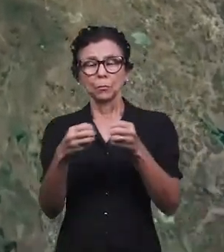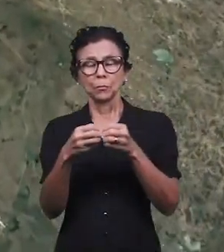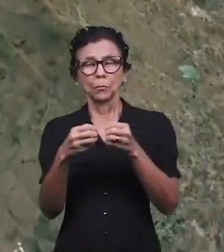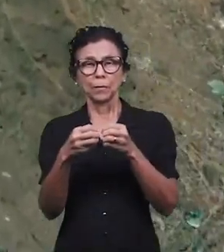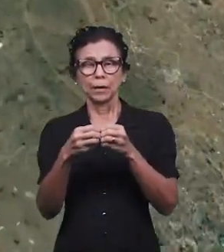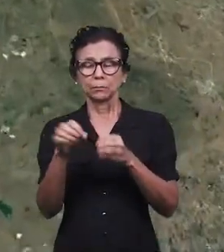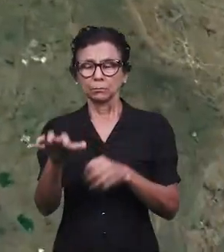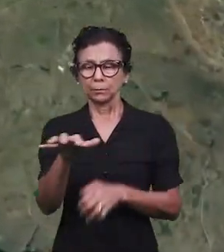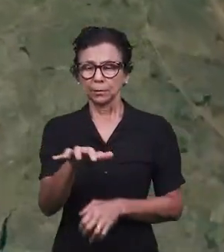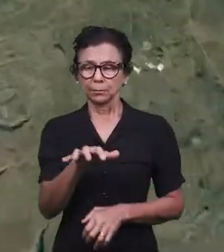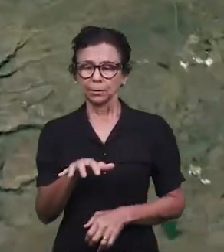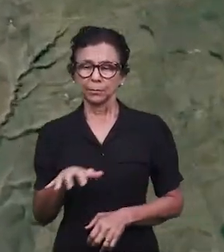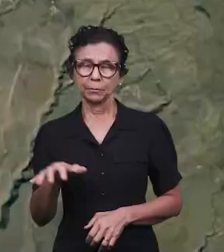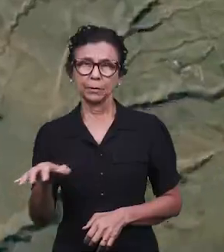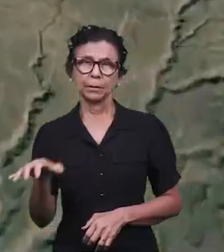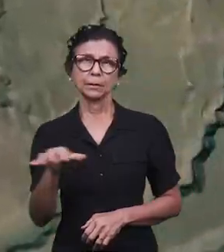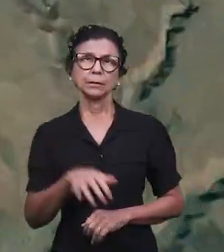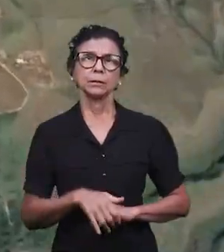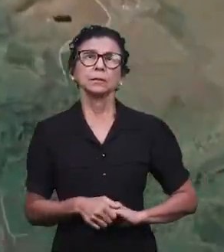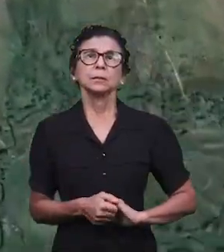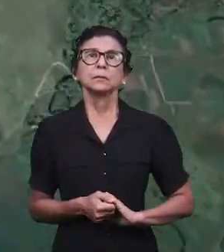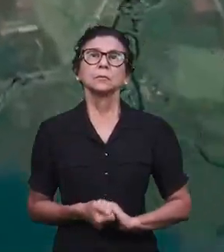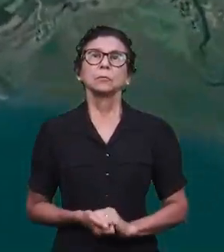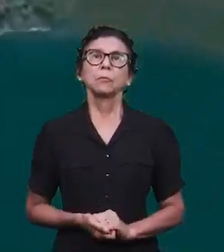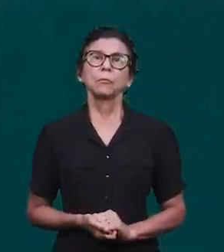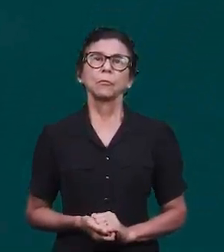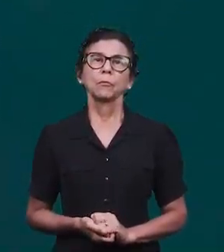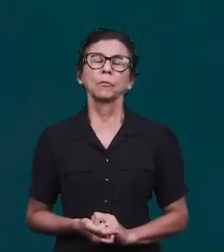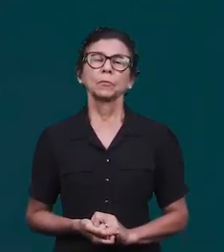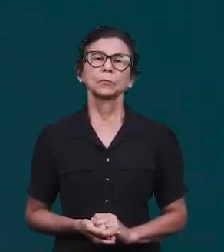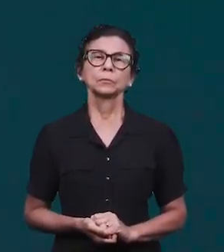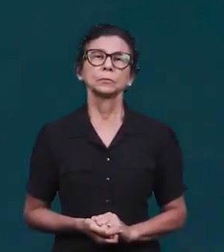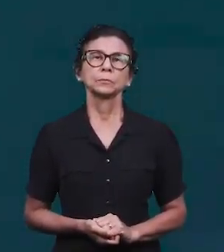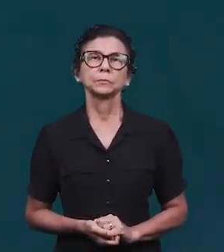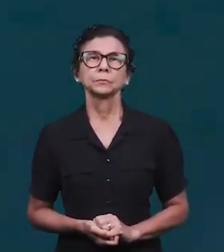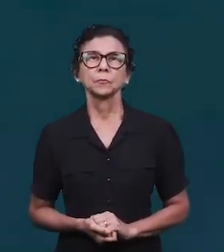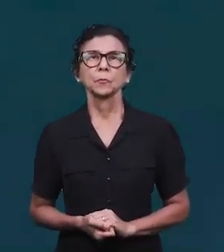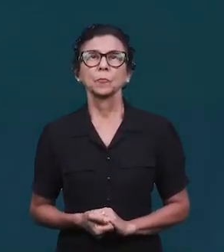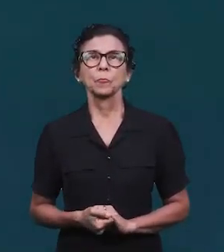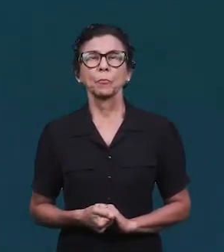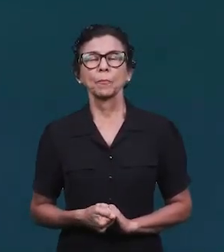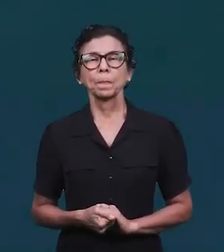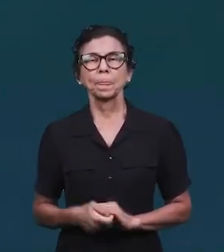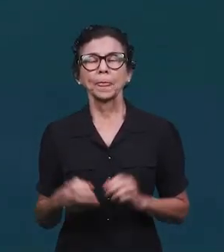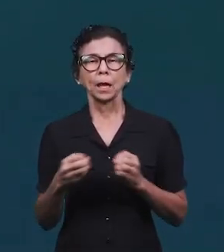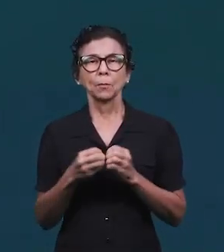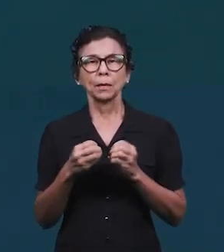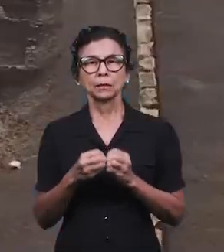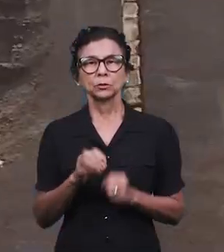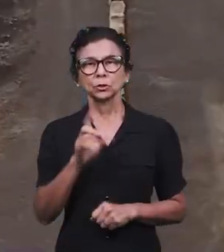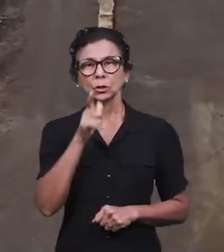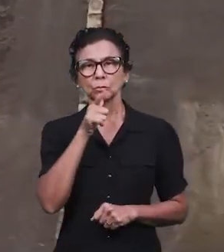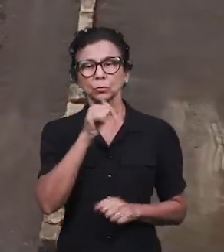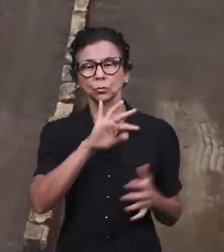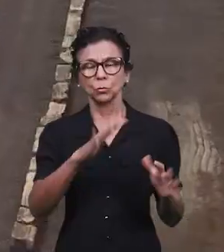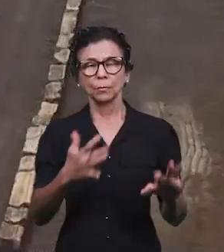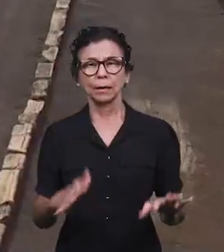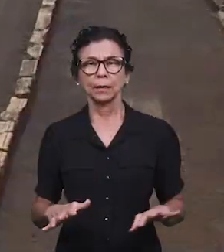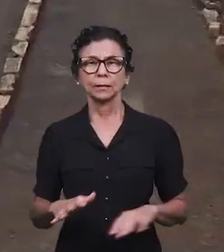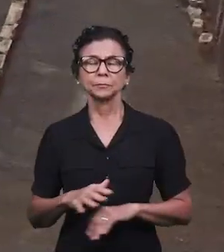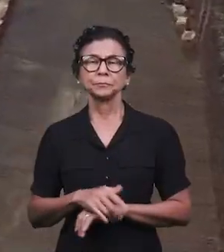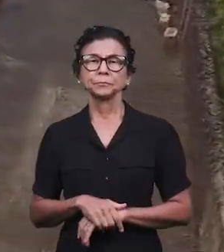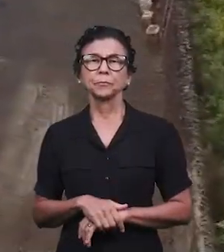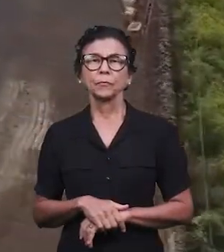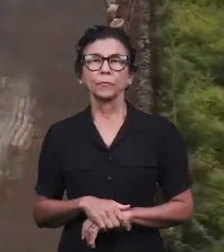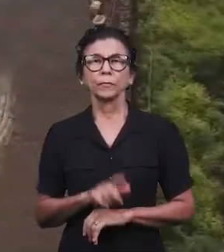localização, para nós entendermos aqui, fica à margem norte do mar da Galileia.